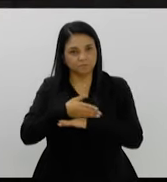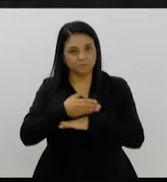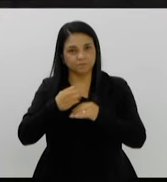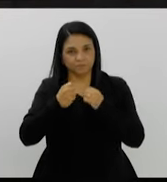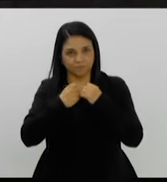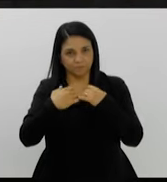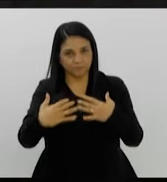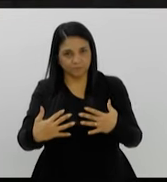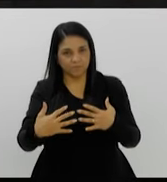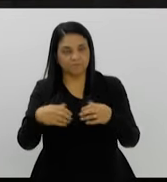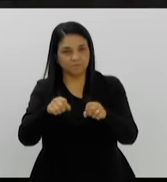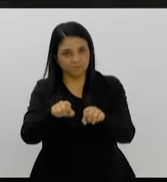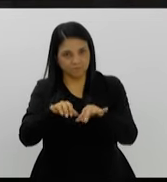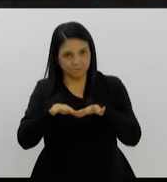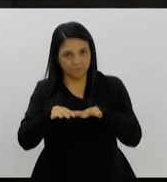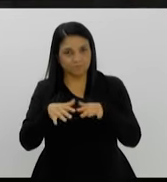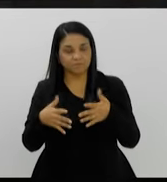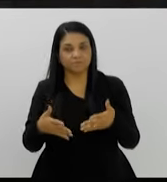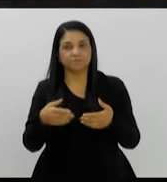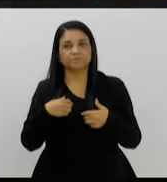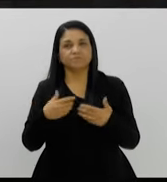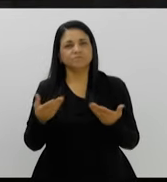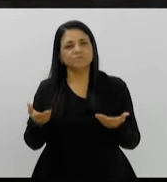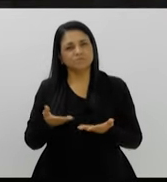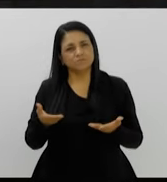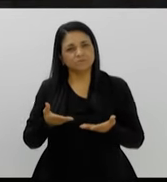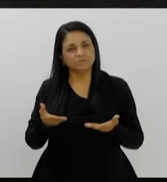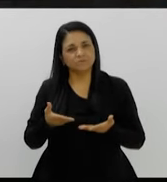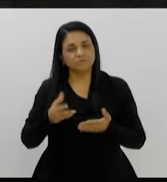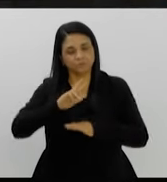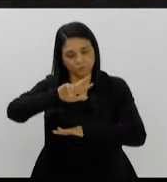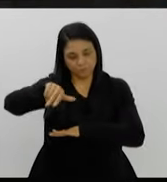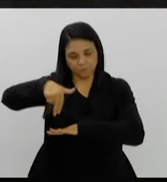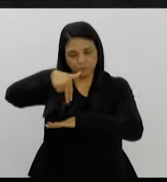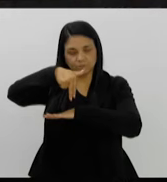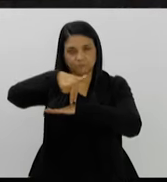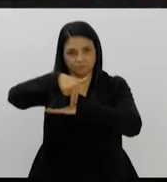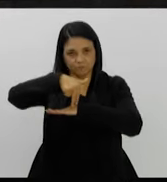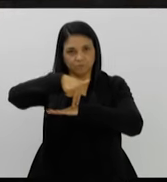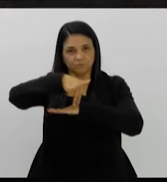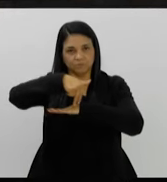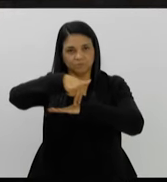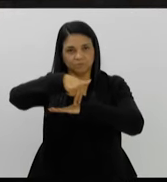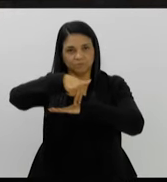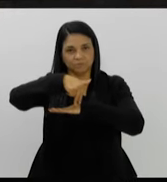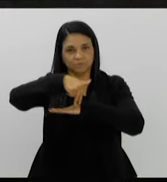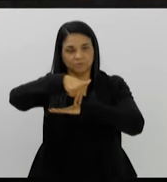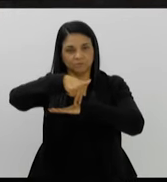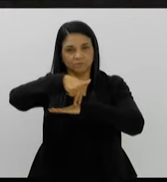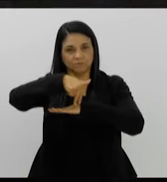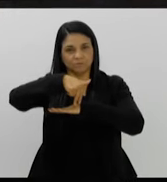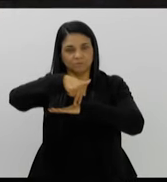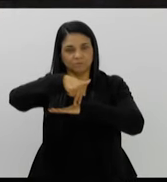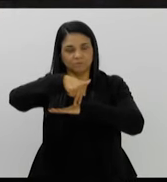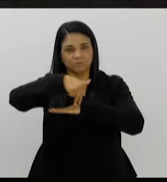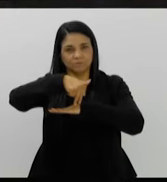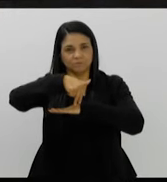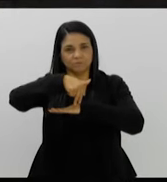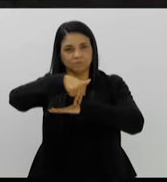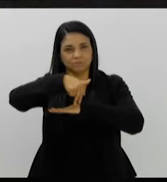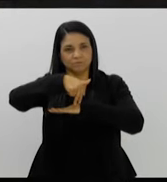plenário hoje eu vim eu subo essa Tribuna eh de uma